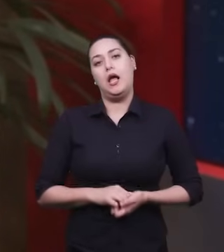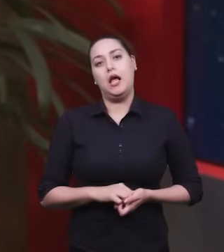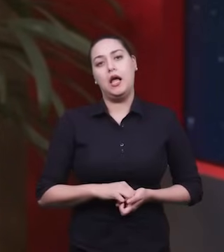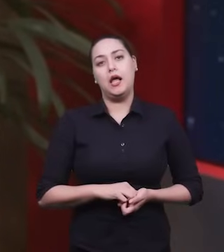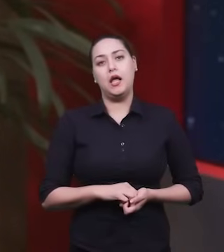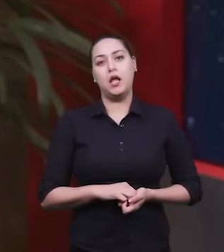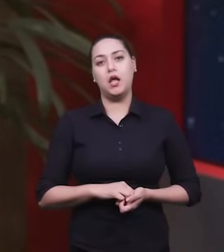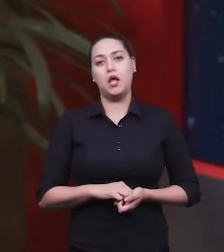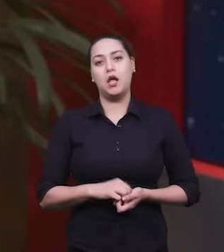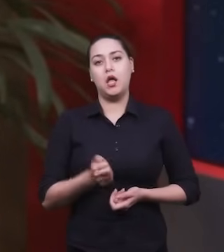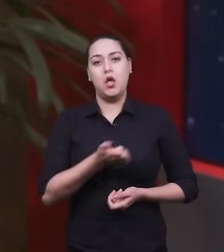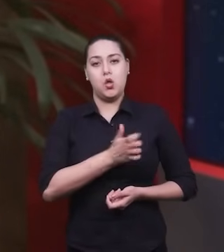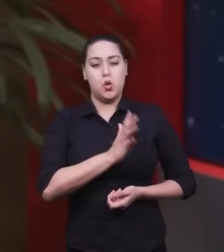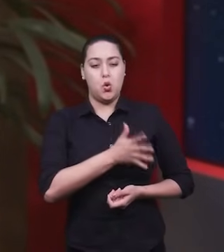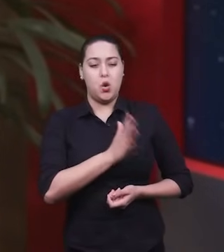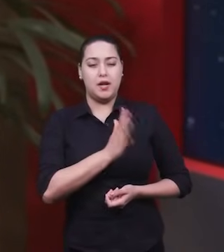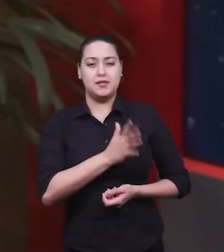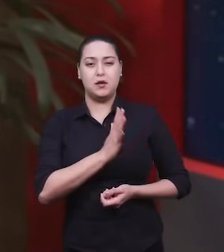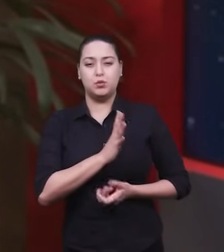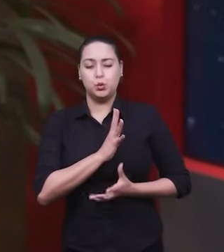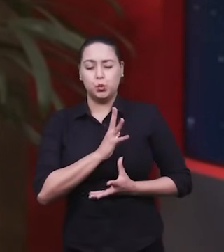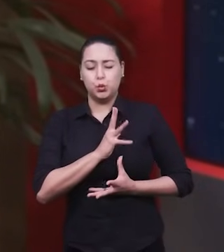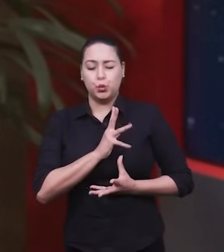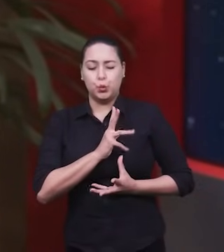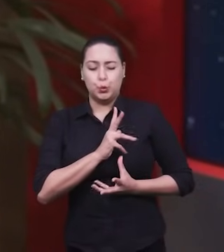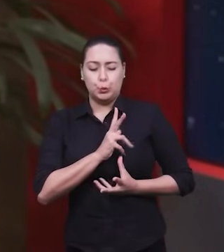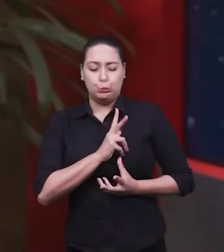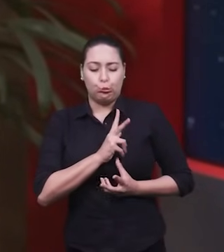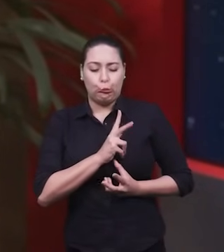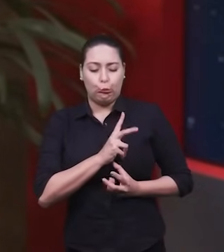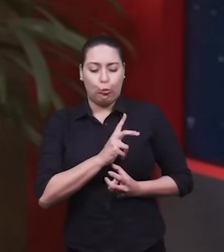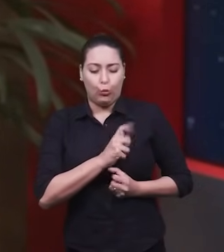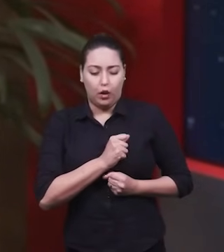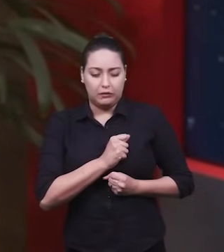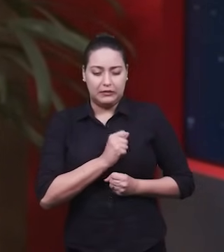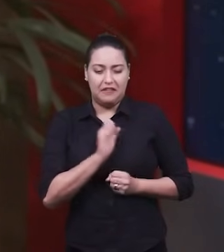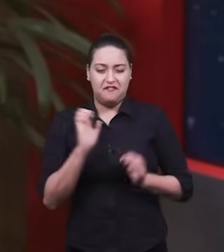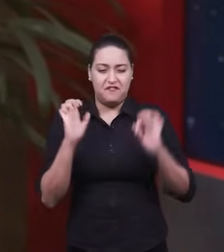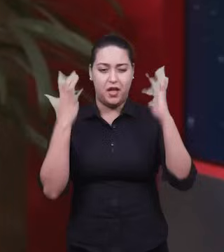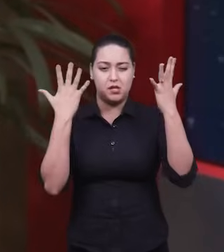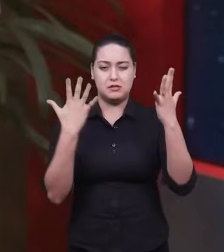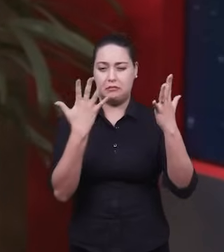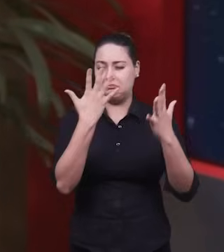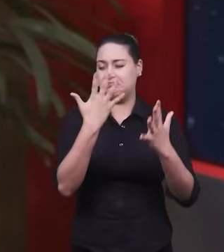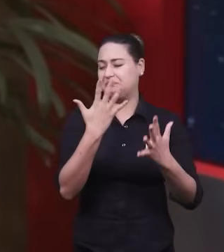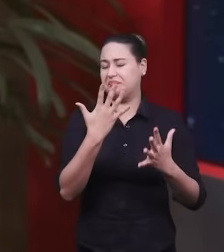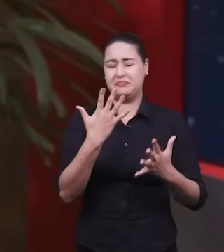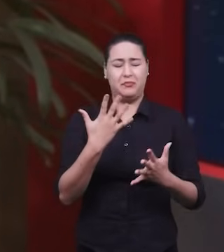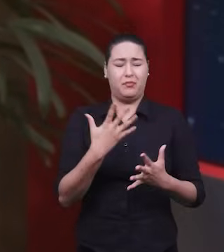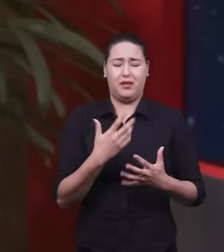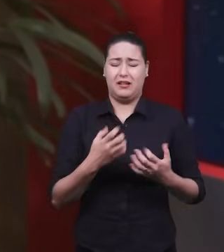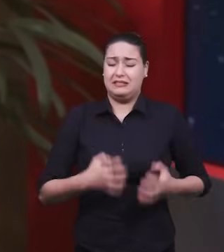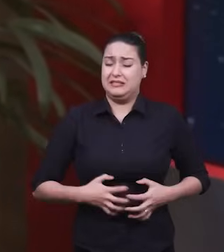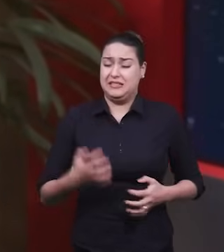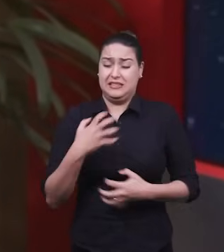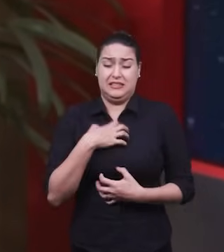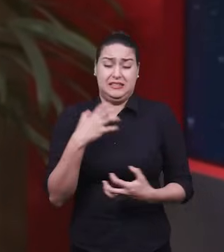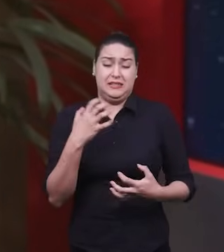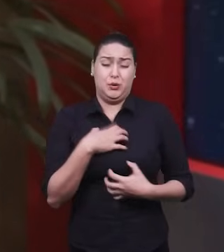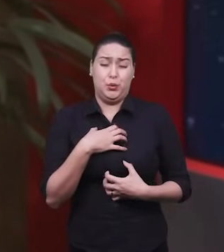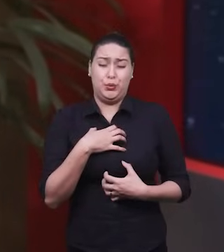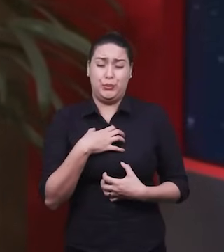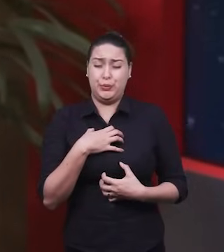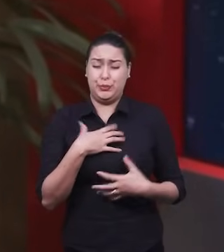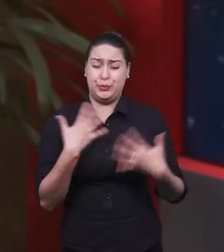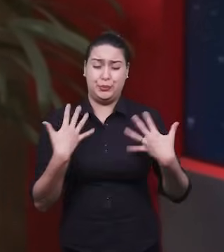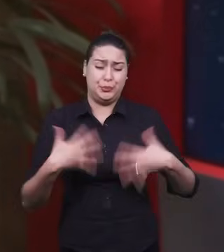naquela festa, mais o coração dele ficava vazio. E no final daqueles dias de festa, ele falou: